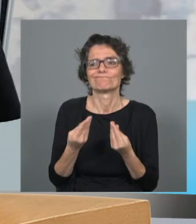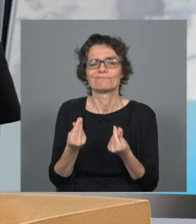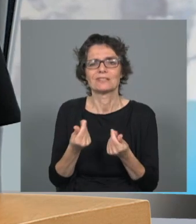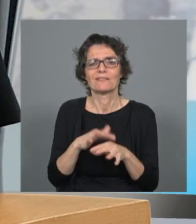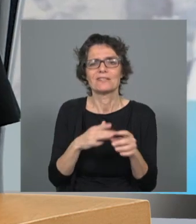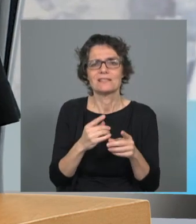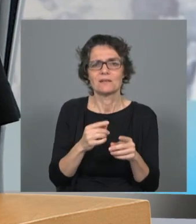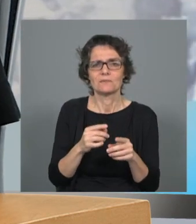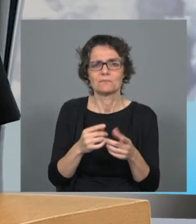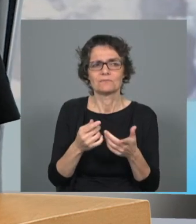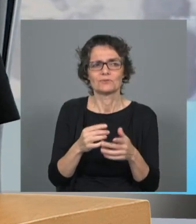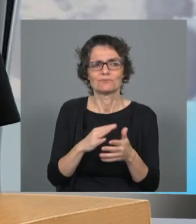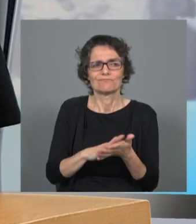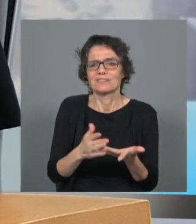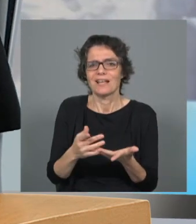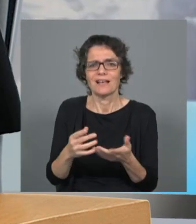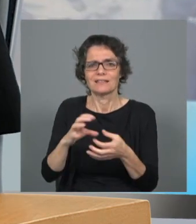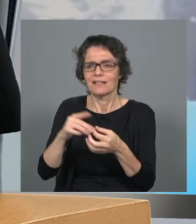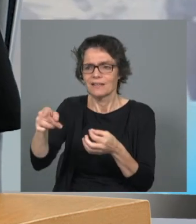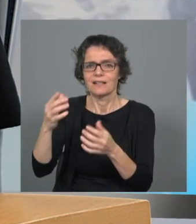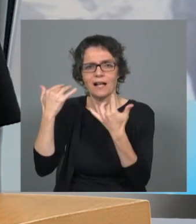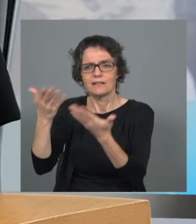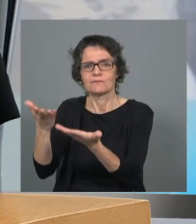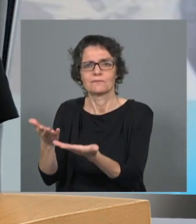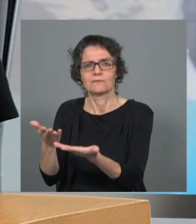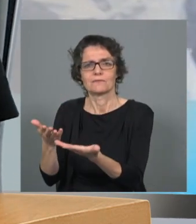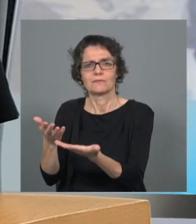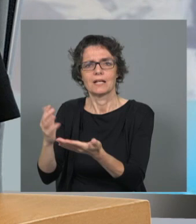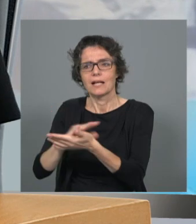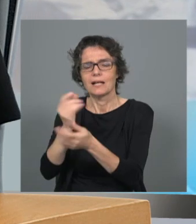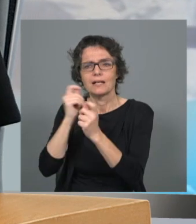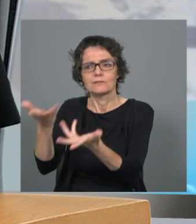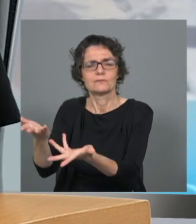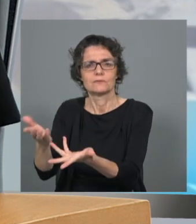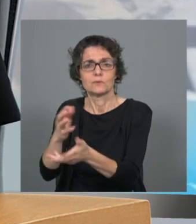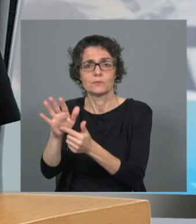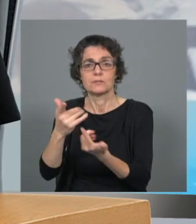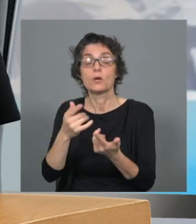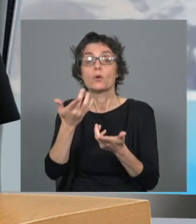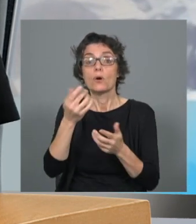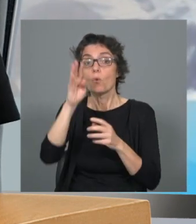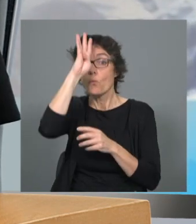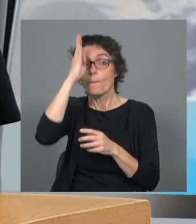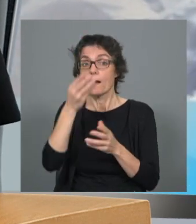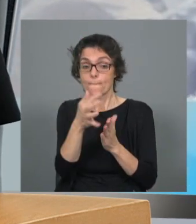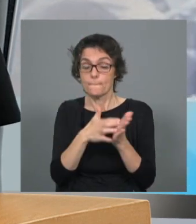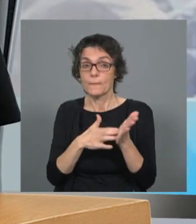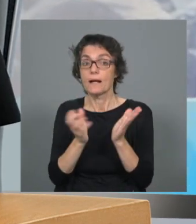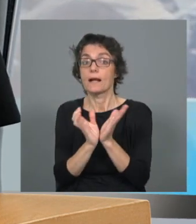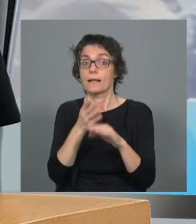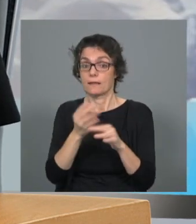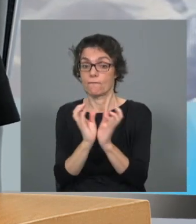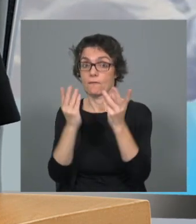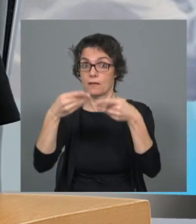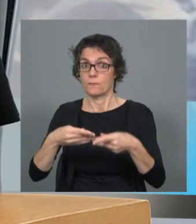Papa, a partir da encíclica e agora com esta plataforma, quer concretizar